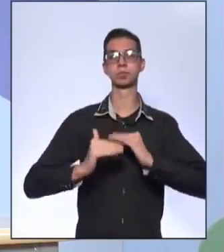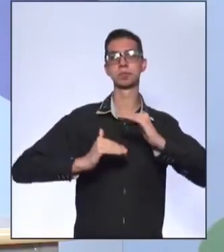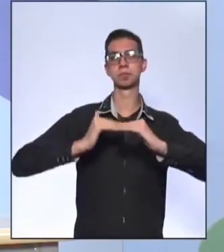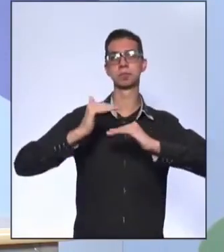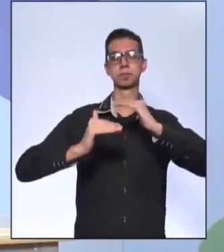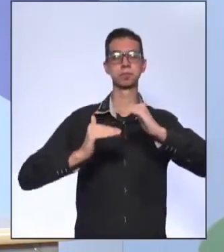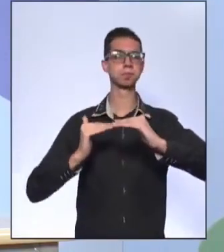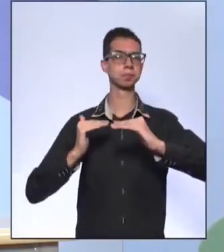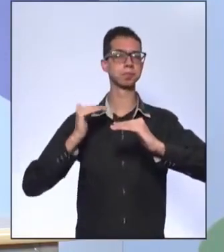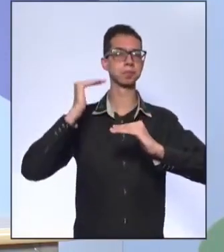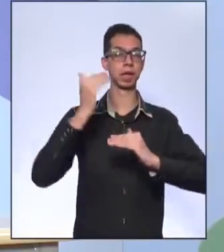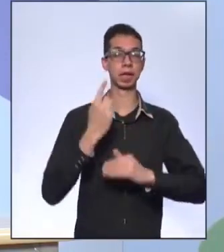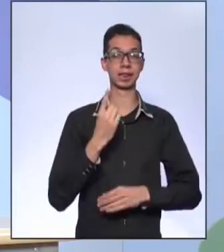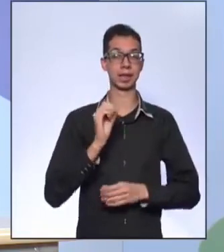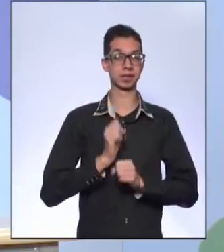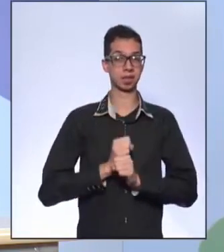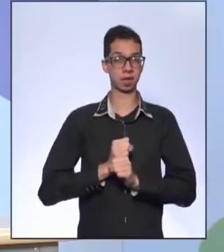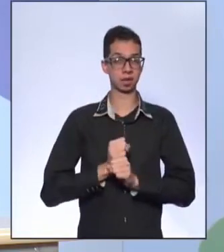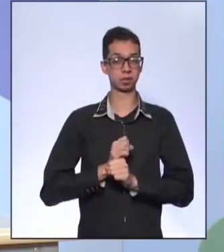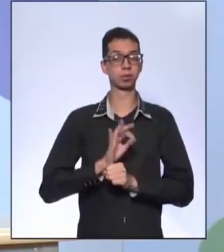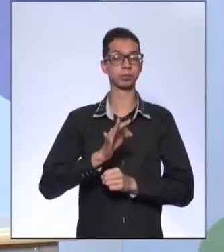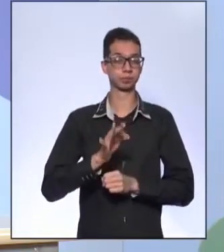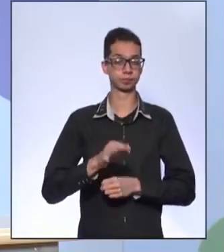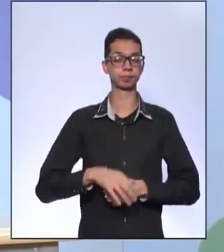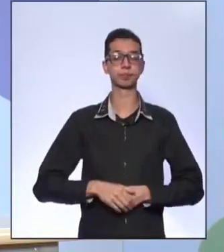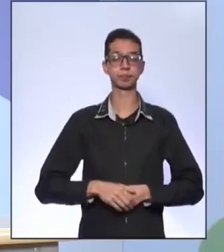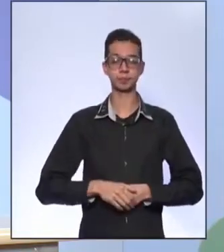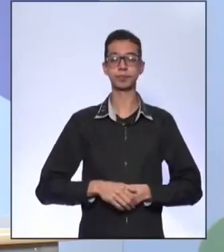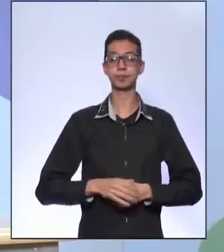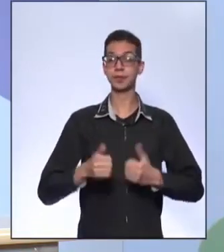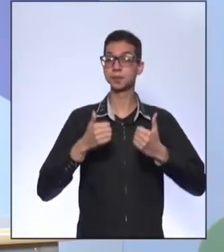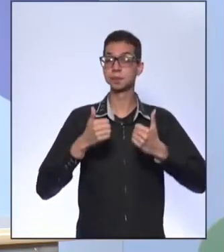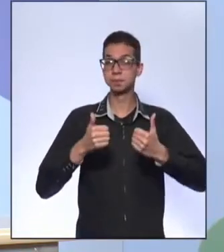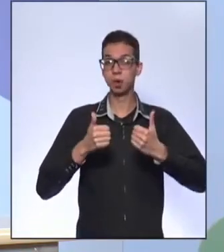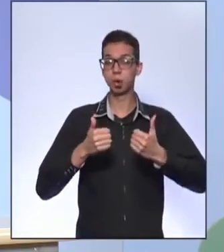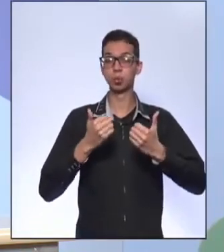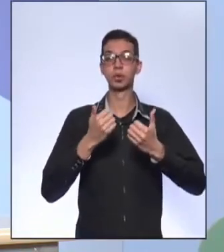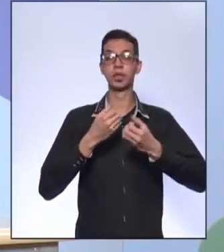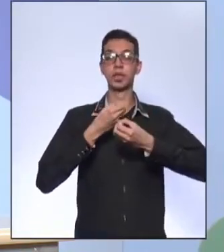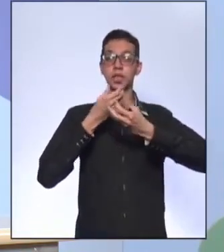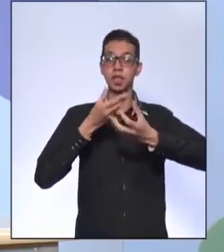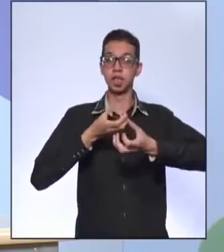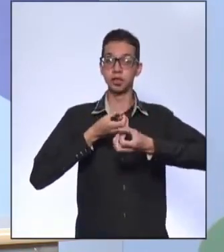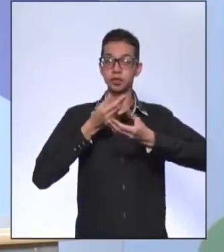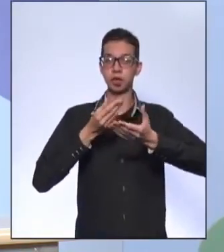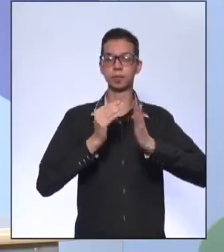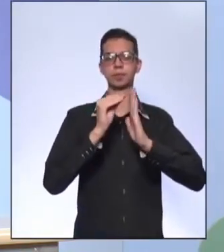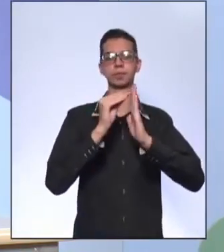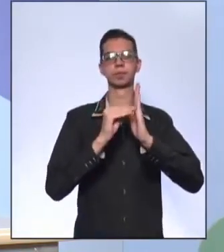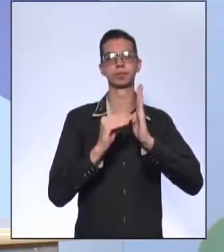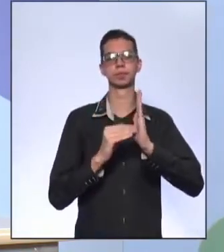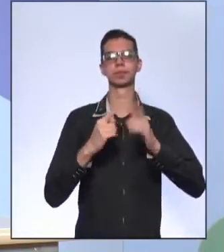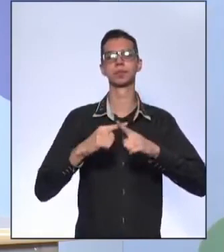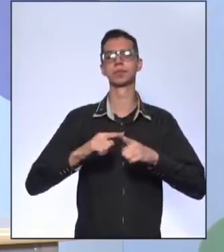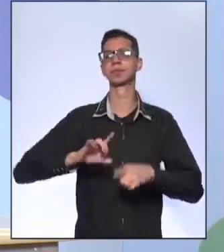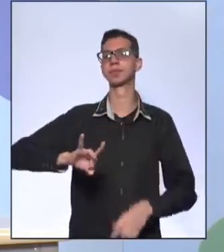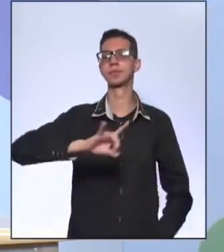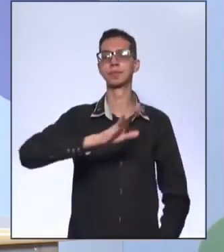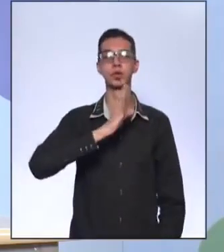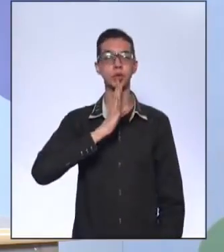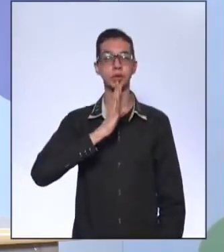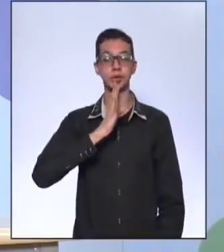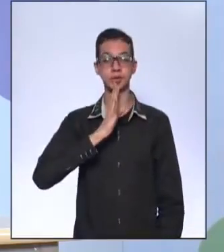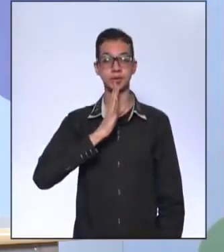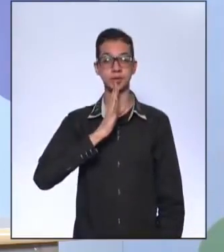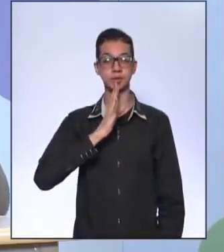passado os dez anos nem ia se a gente colocar esse tipo de informação para que os estudantes compreendam que o conhecimento e não é